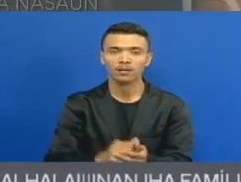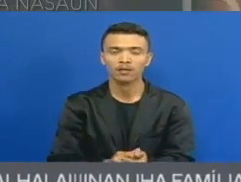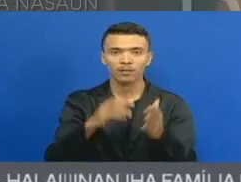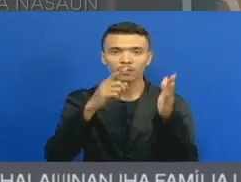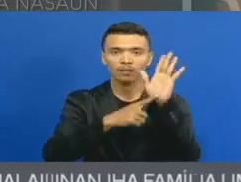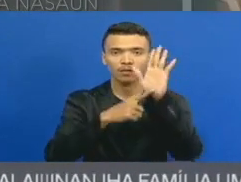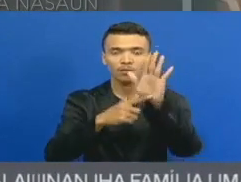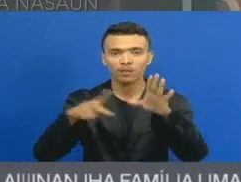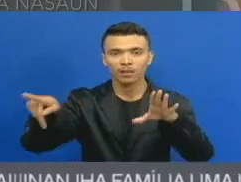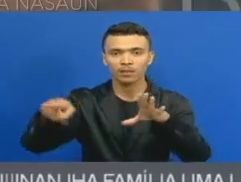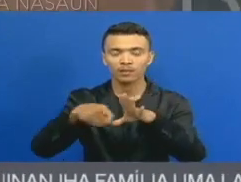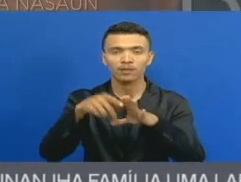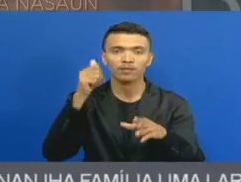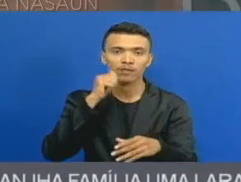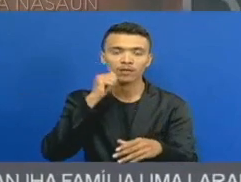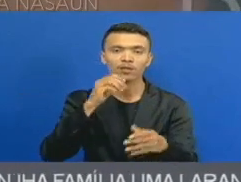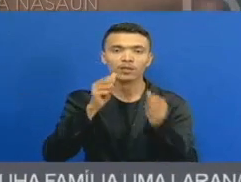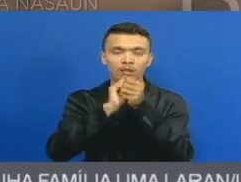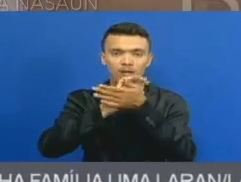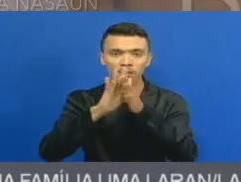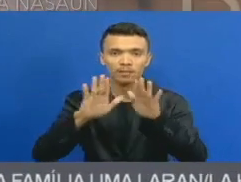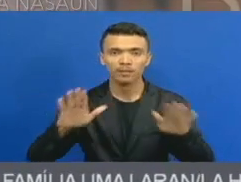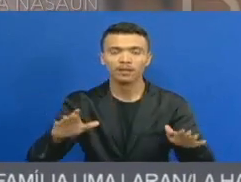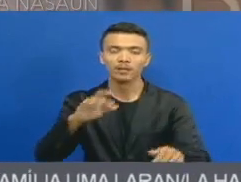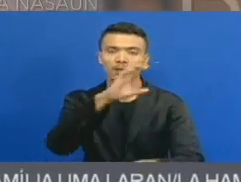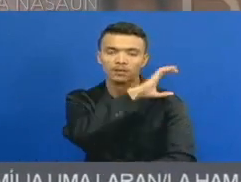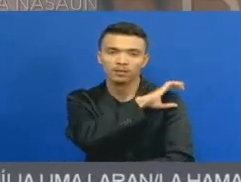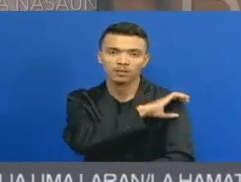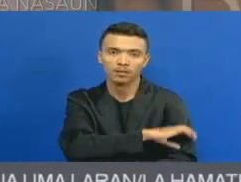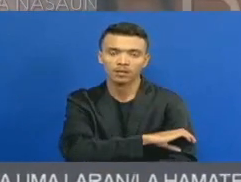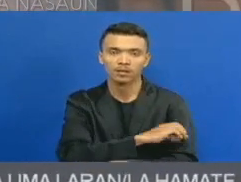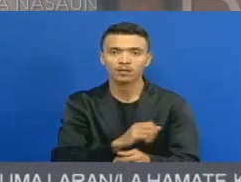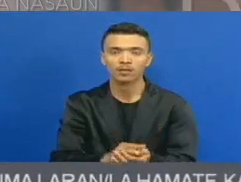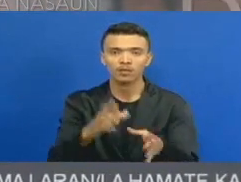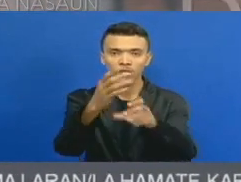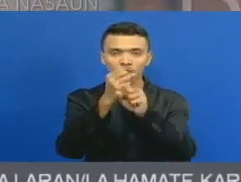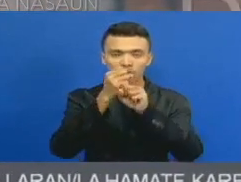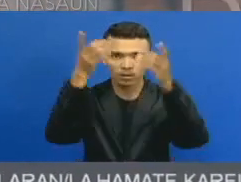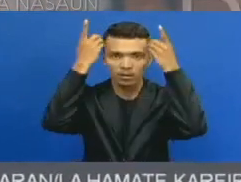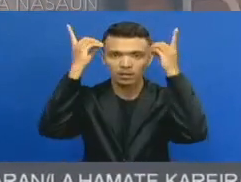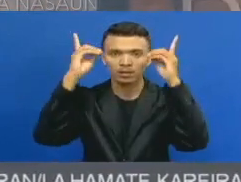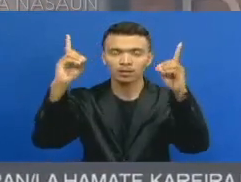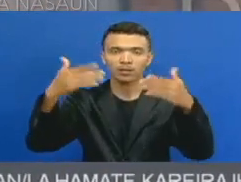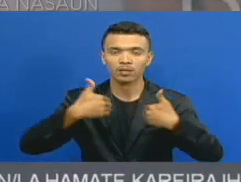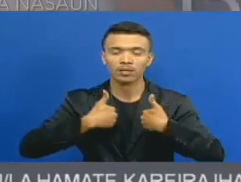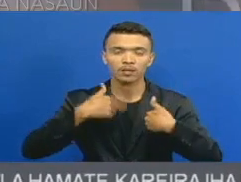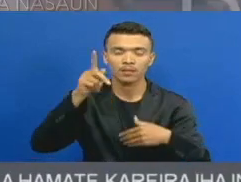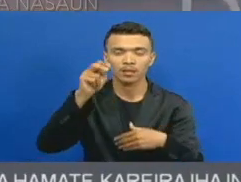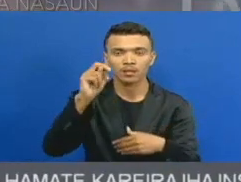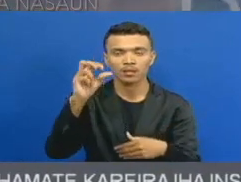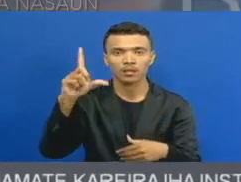Promove participação feto e a paz. Segurança na toma de decisão e a PNTL.